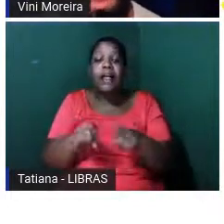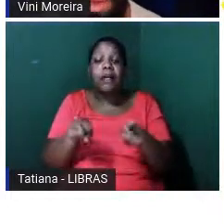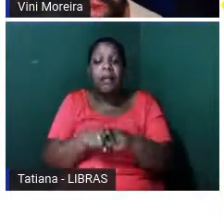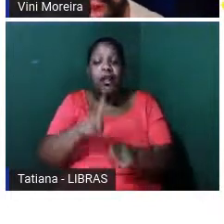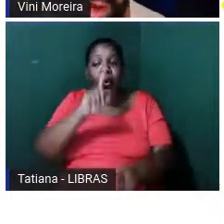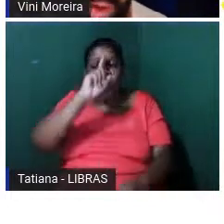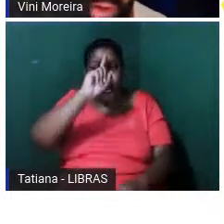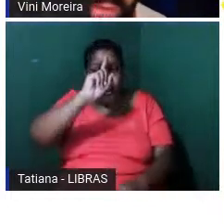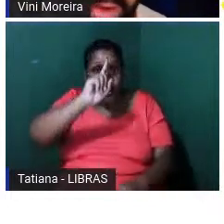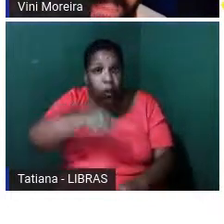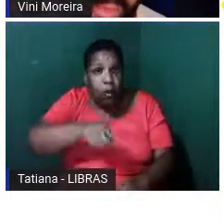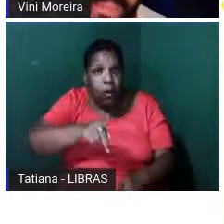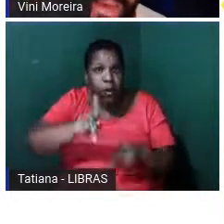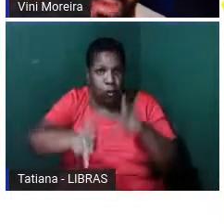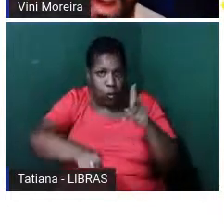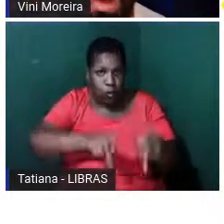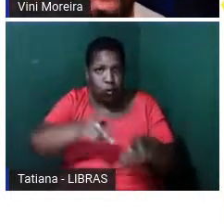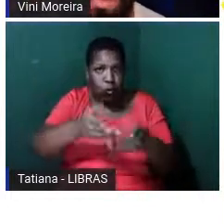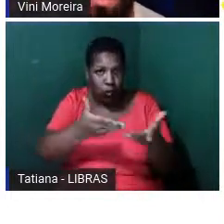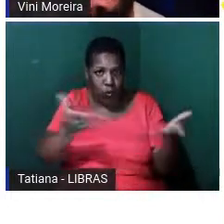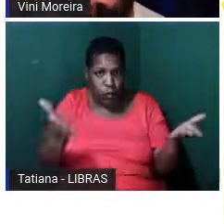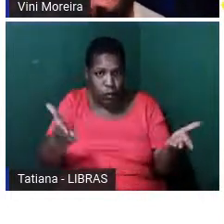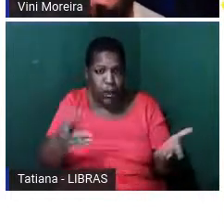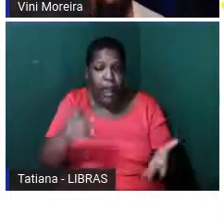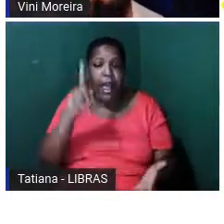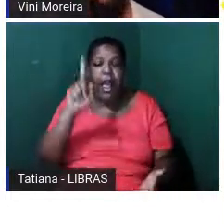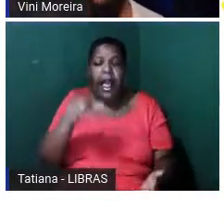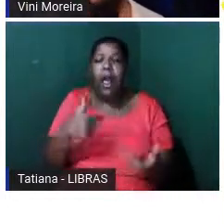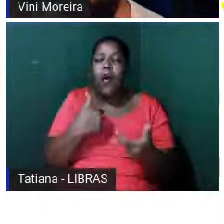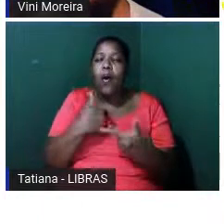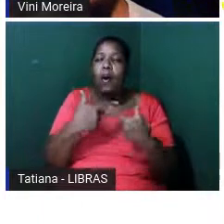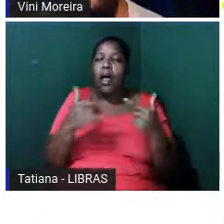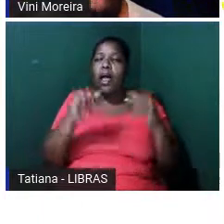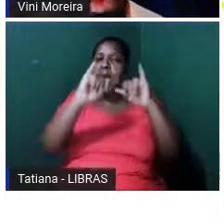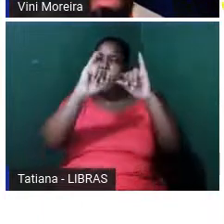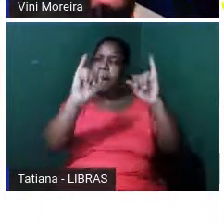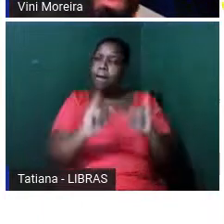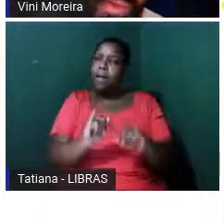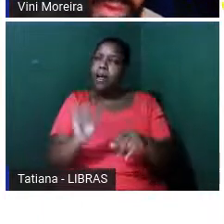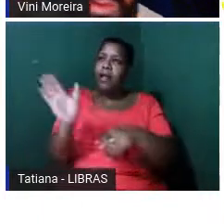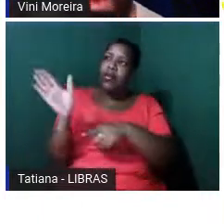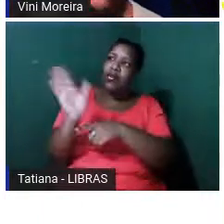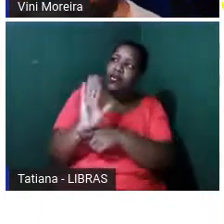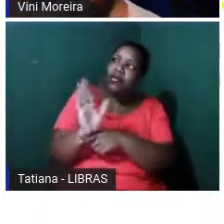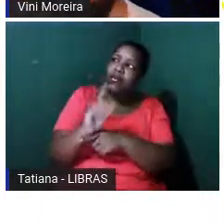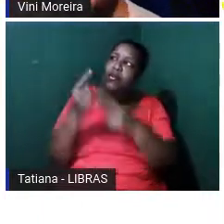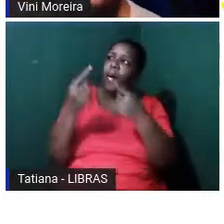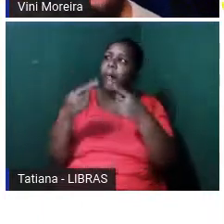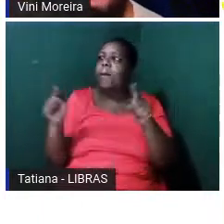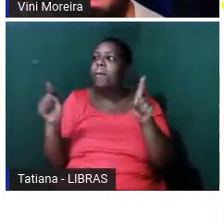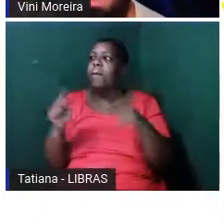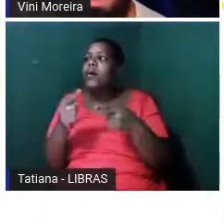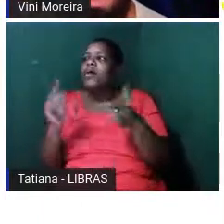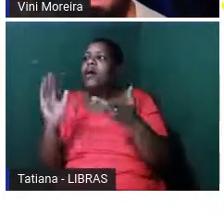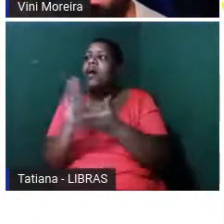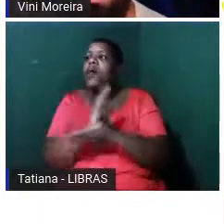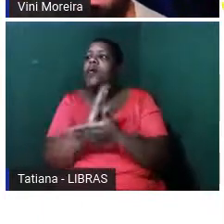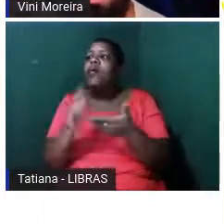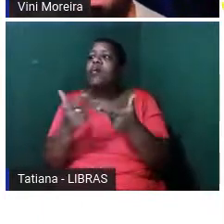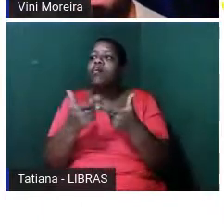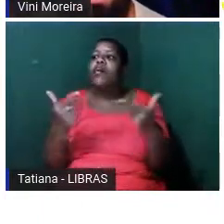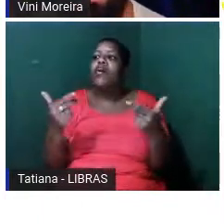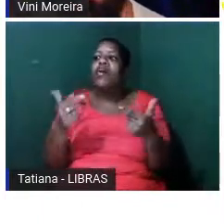do domínio público o domínio público é quando uma imagem um um filme uma música alguma coisa assim